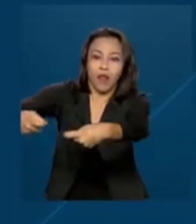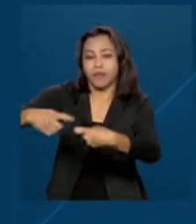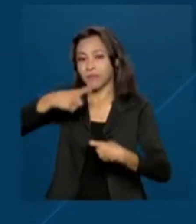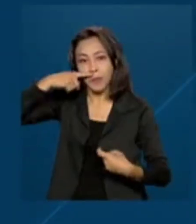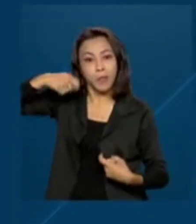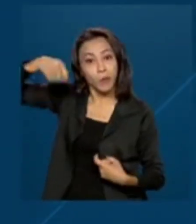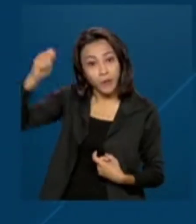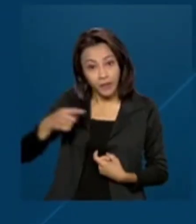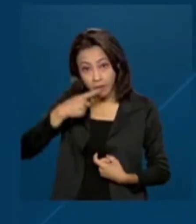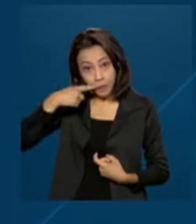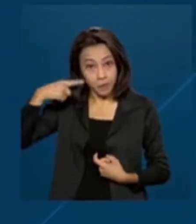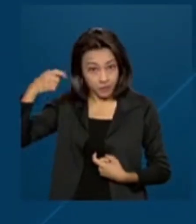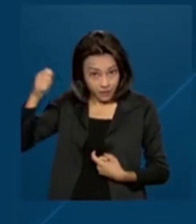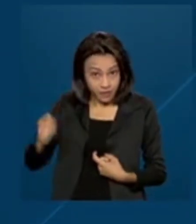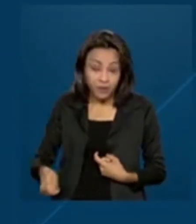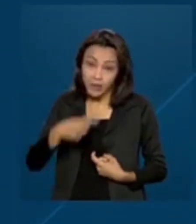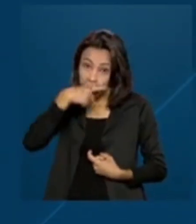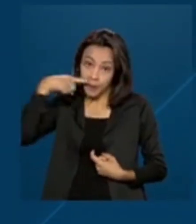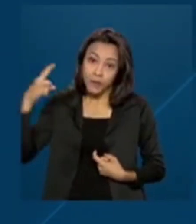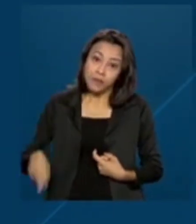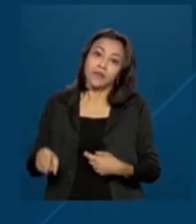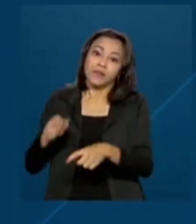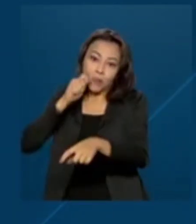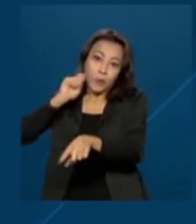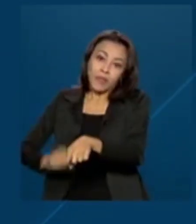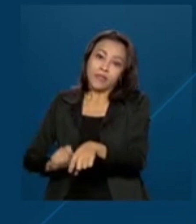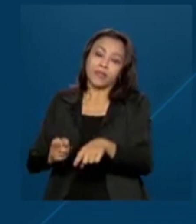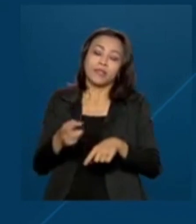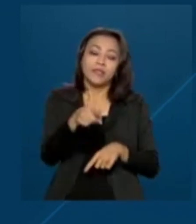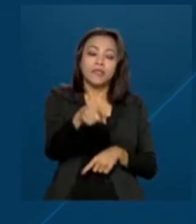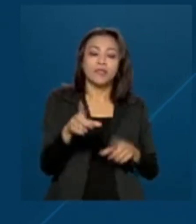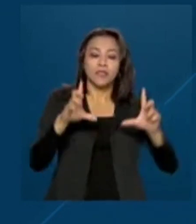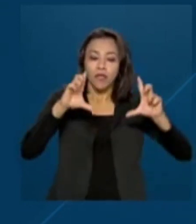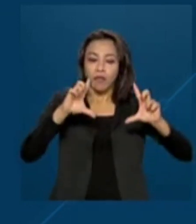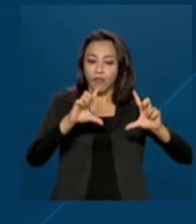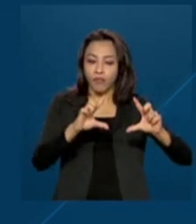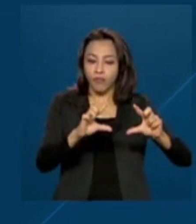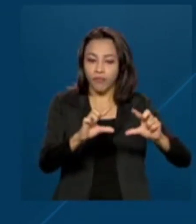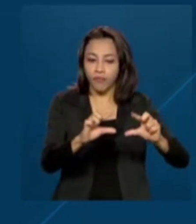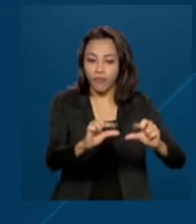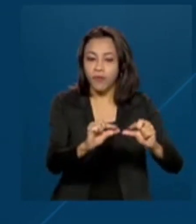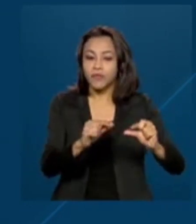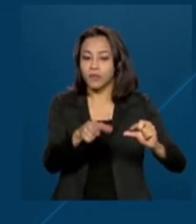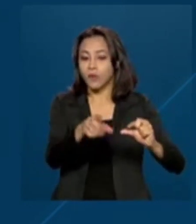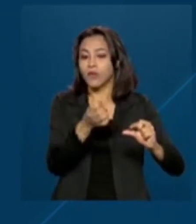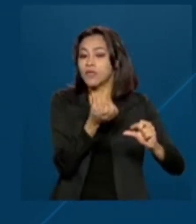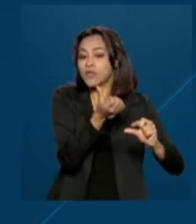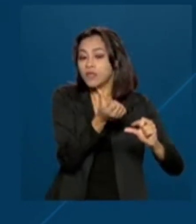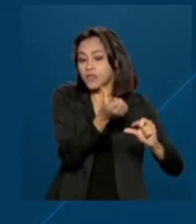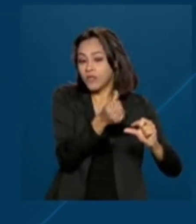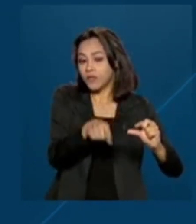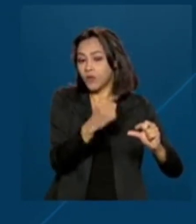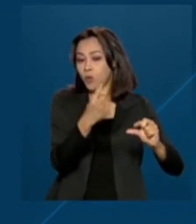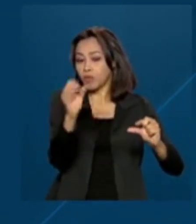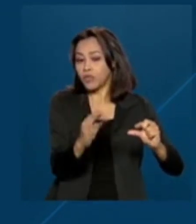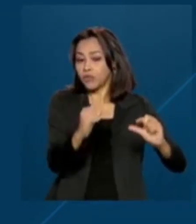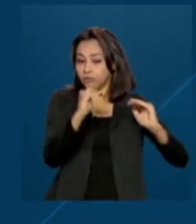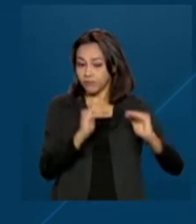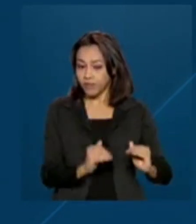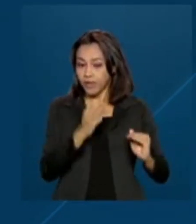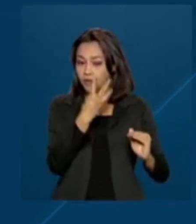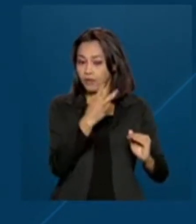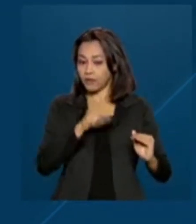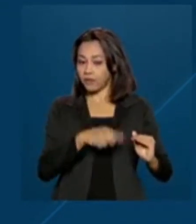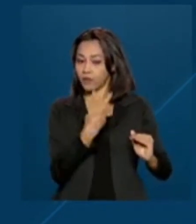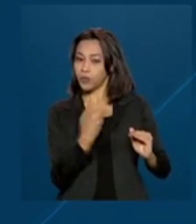com a previsão do FMI, o crescimento mundial desacelerou de 6,1% em 2021 para